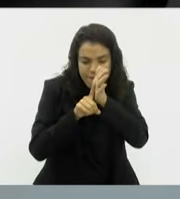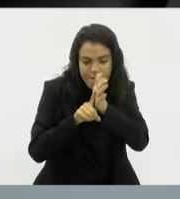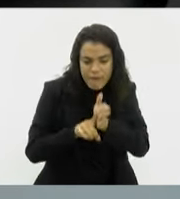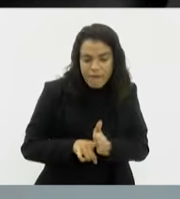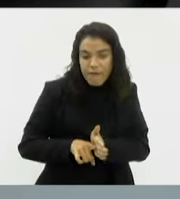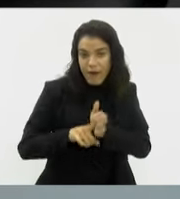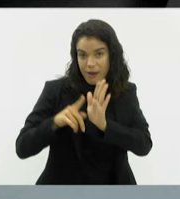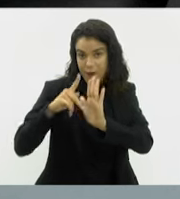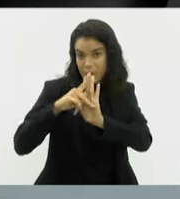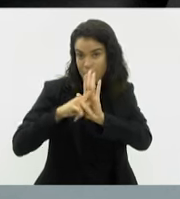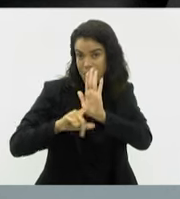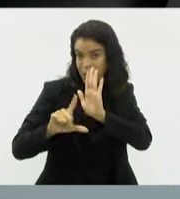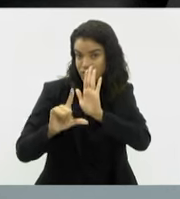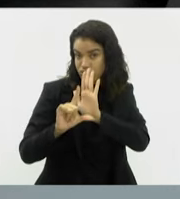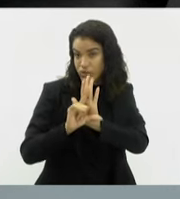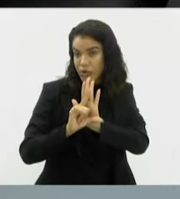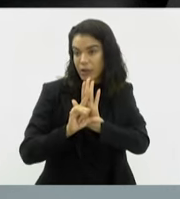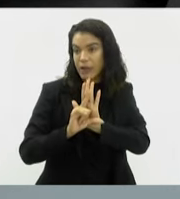projeto